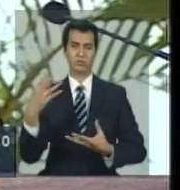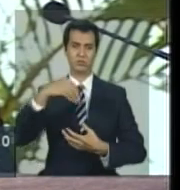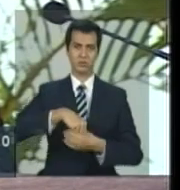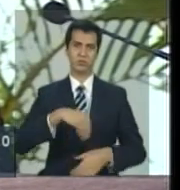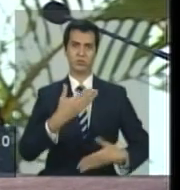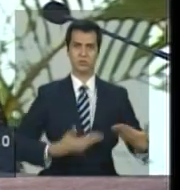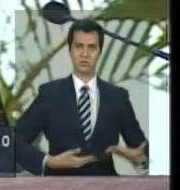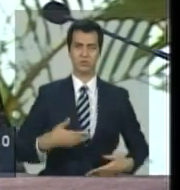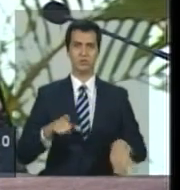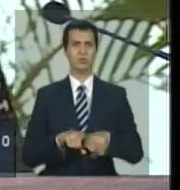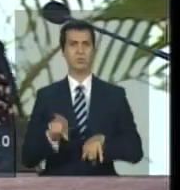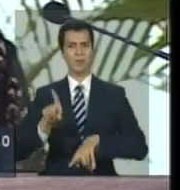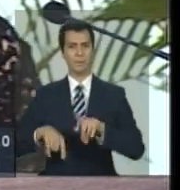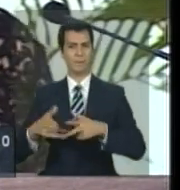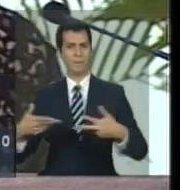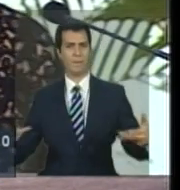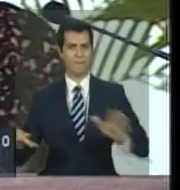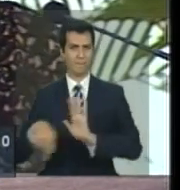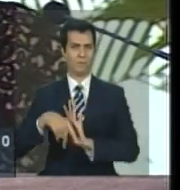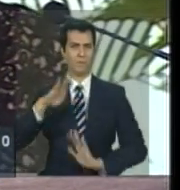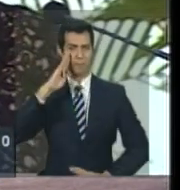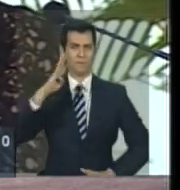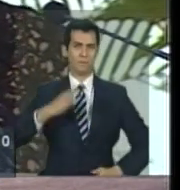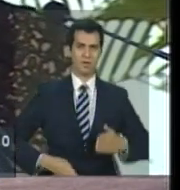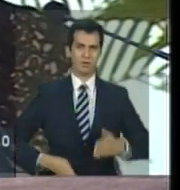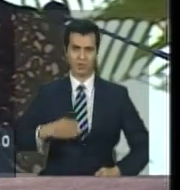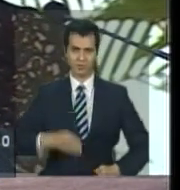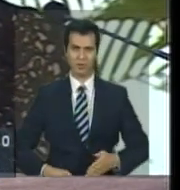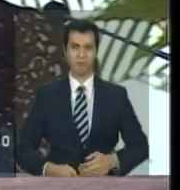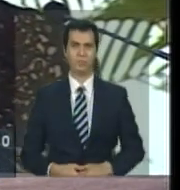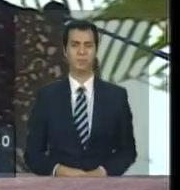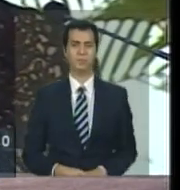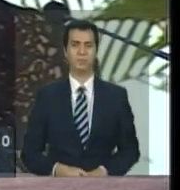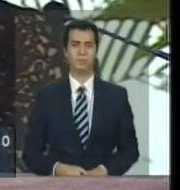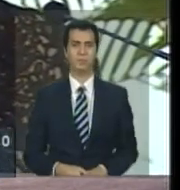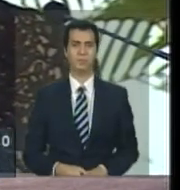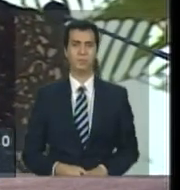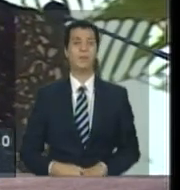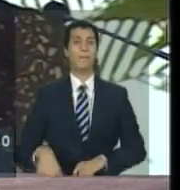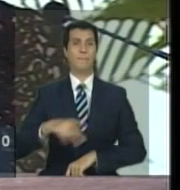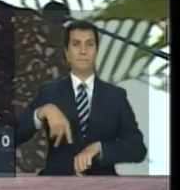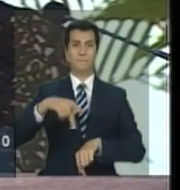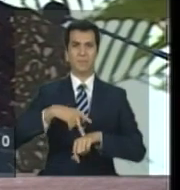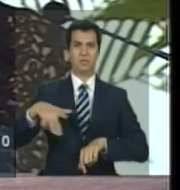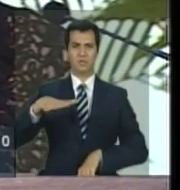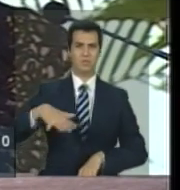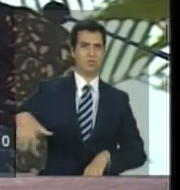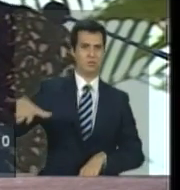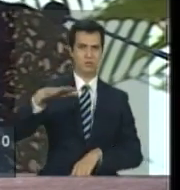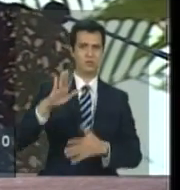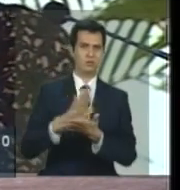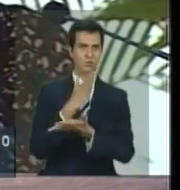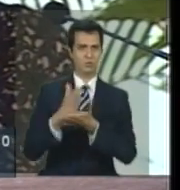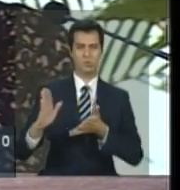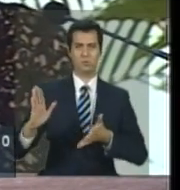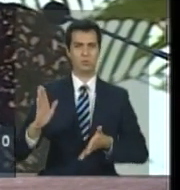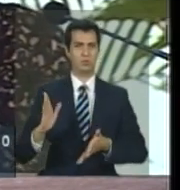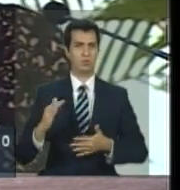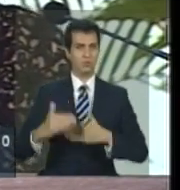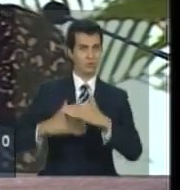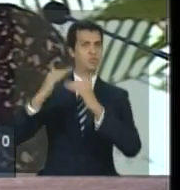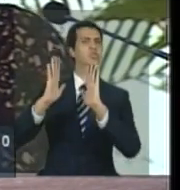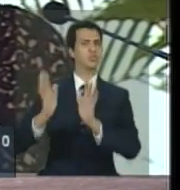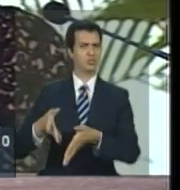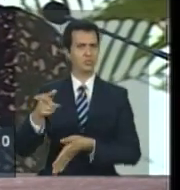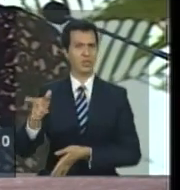nos bens militares. A despeito da crise que assola os países desenvolvidos, o Brasil